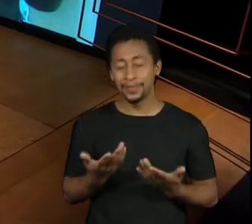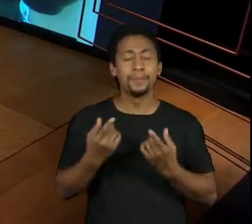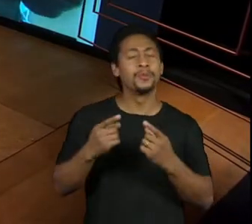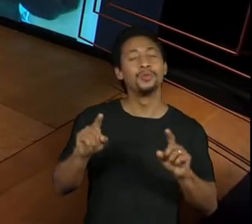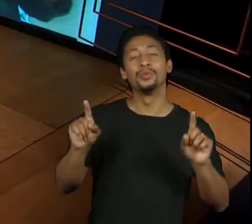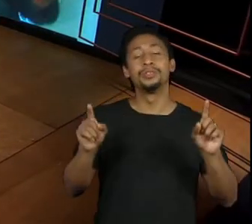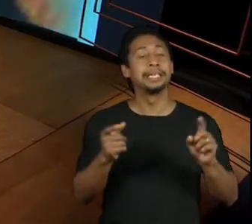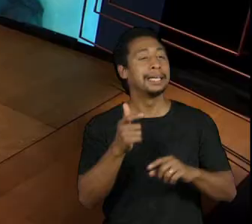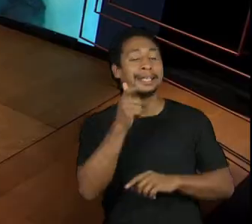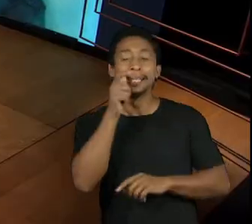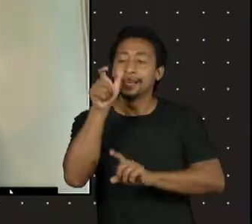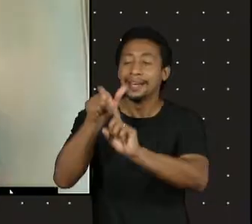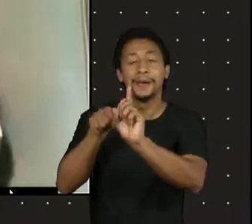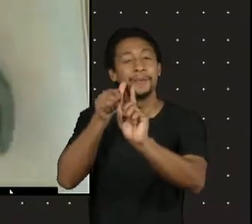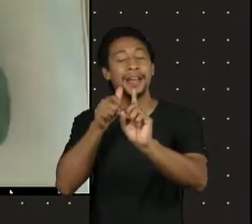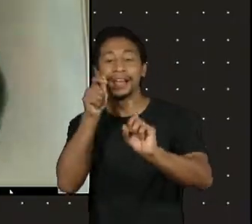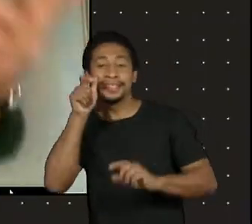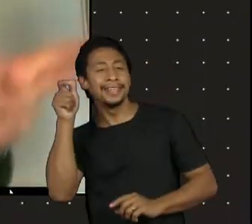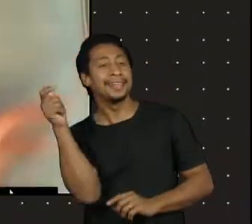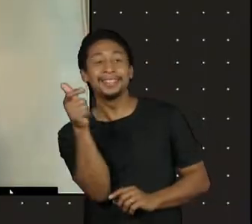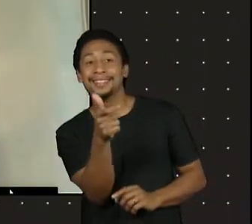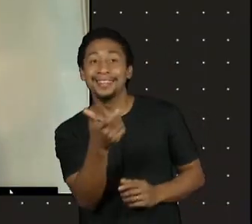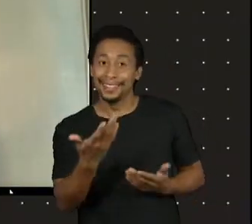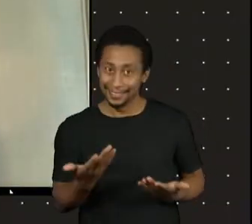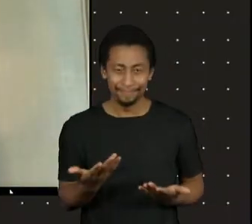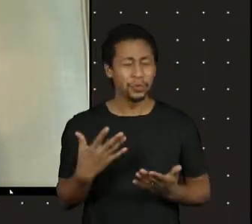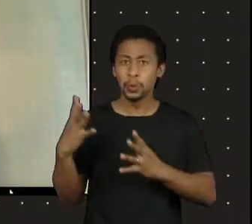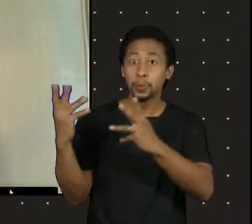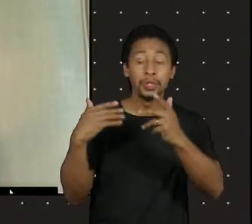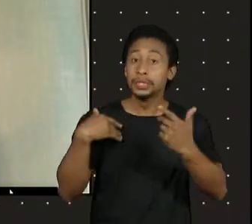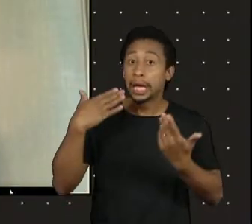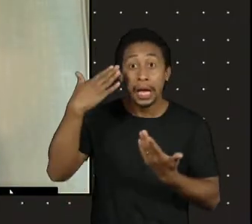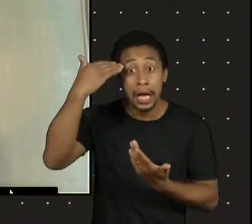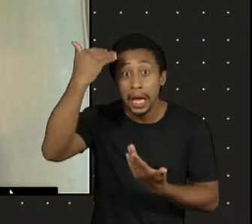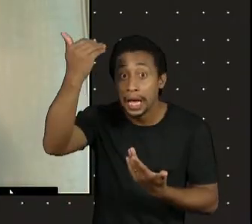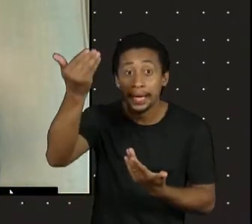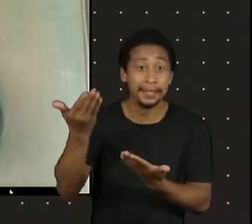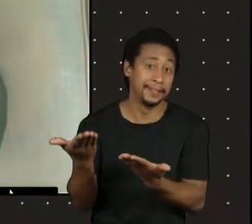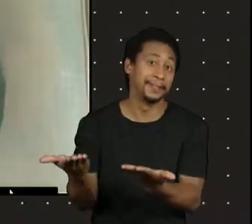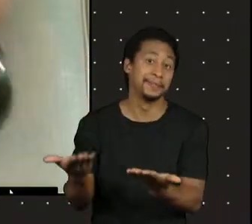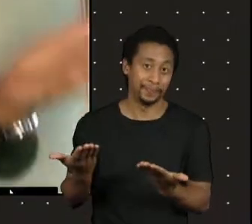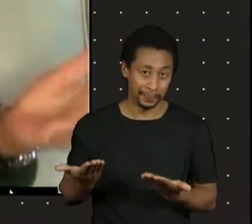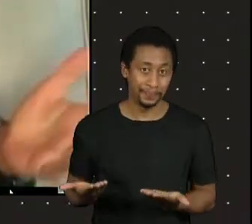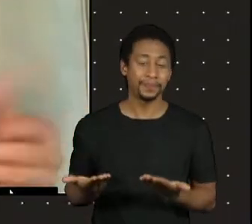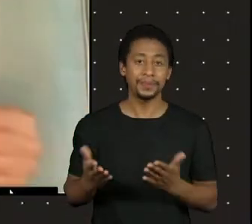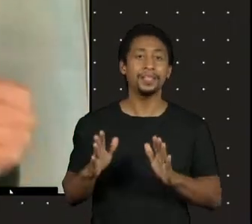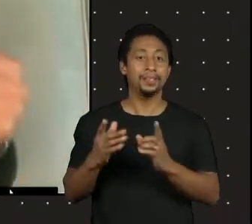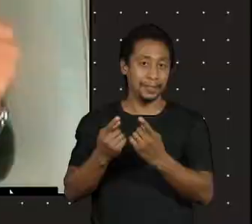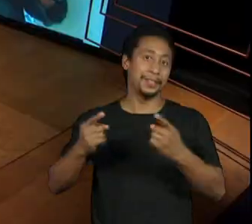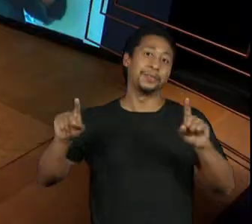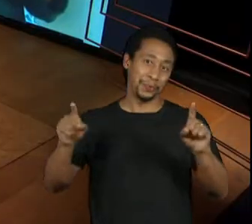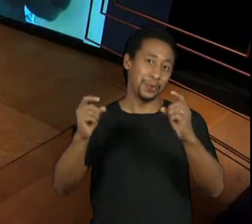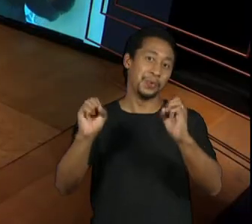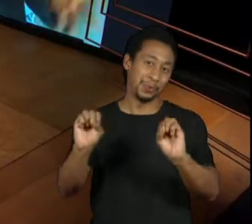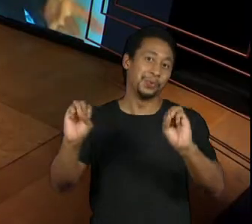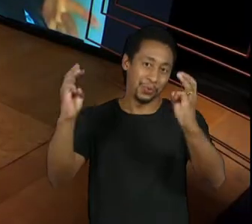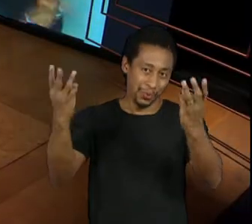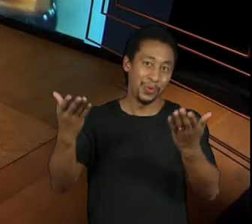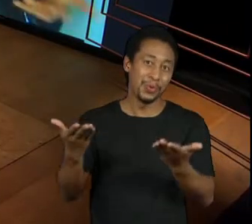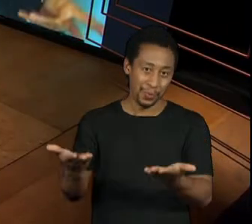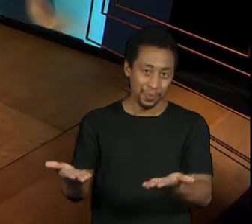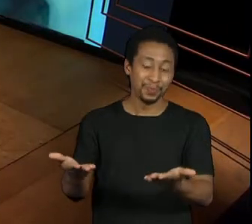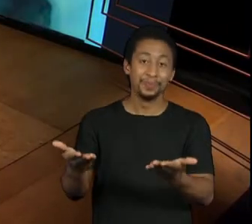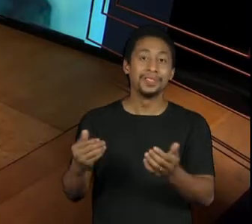Interesseira, não há mais ninguém. Isso foi um grande sucesso. E, naturalmente, ele cantou essa música logo